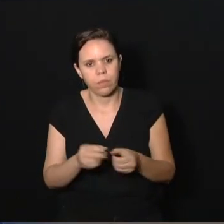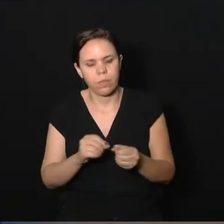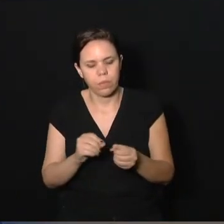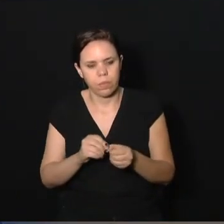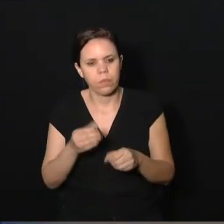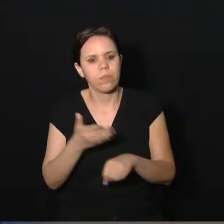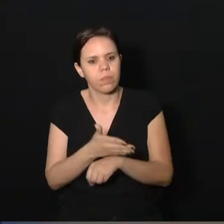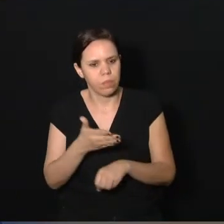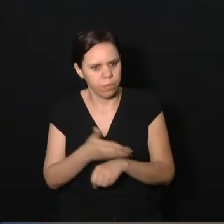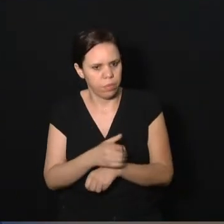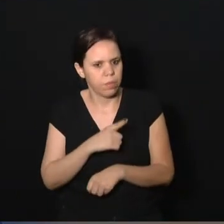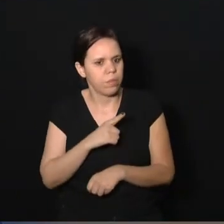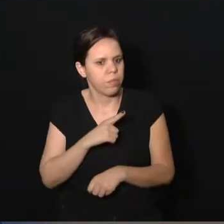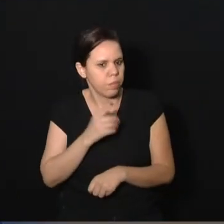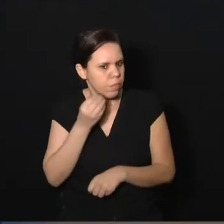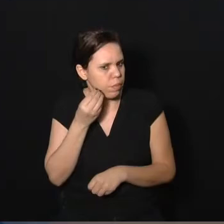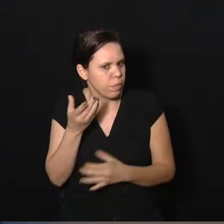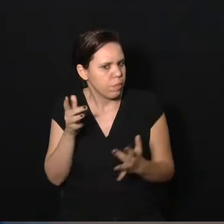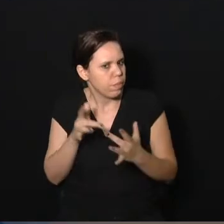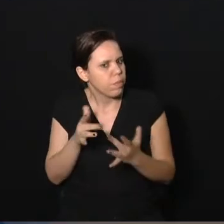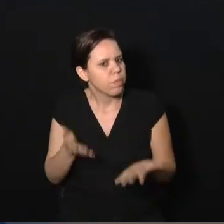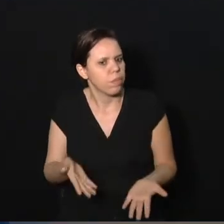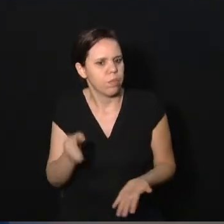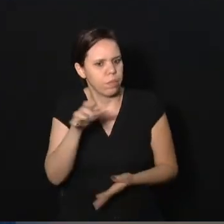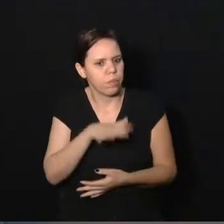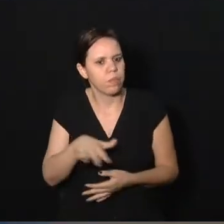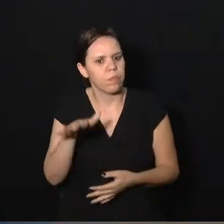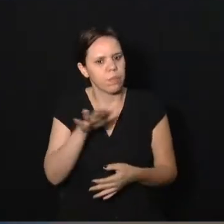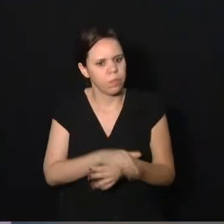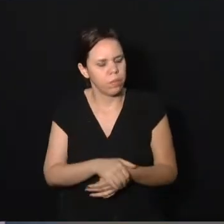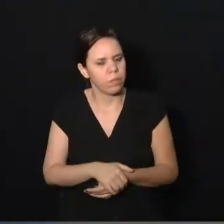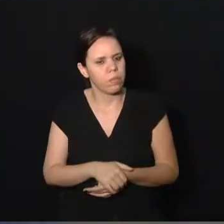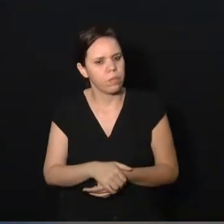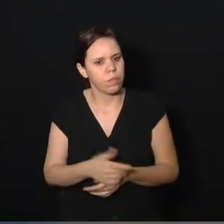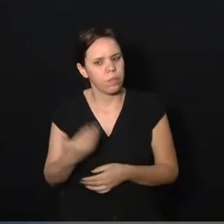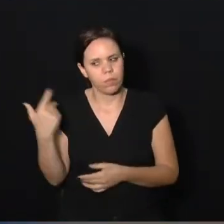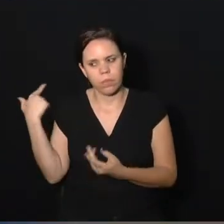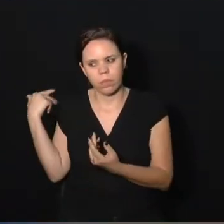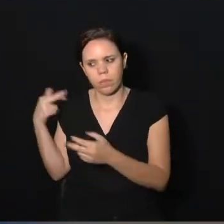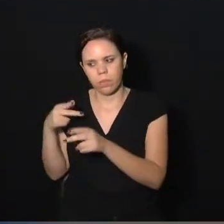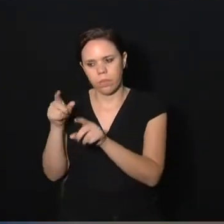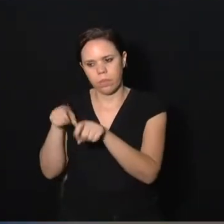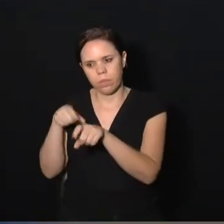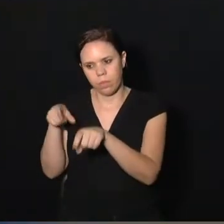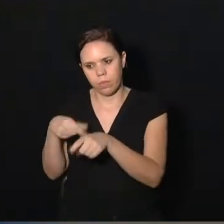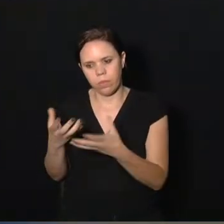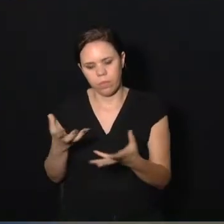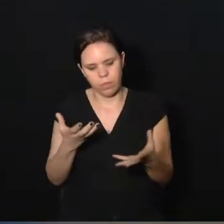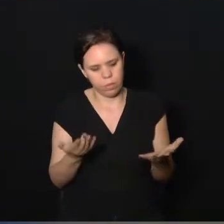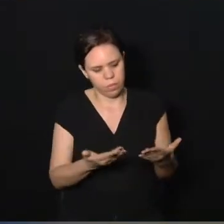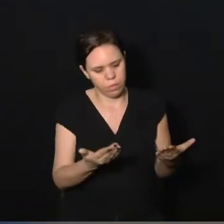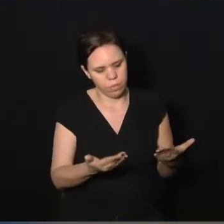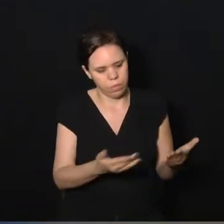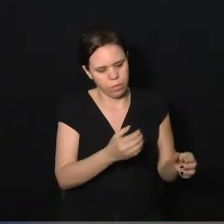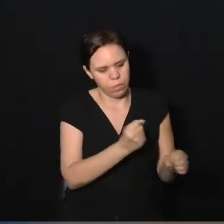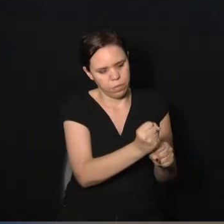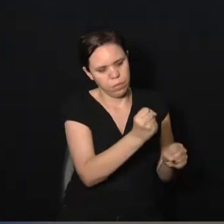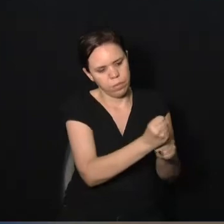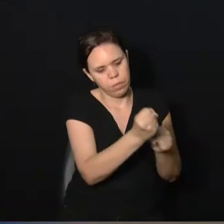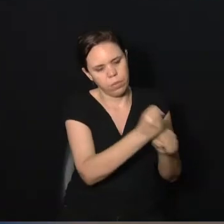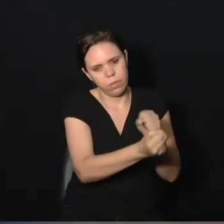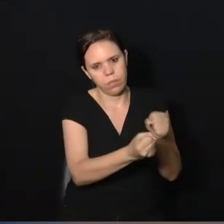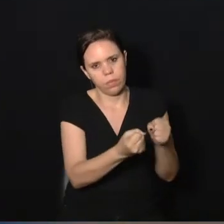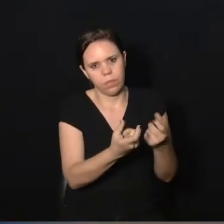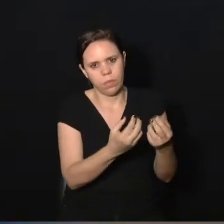daí. É uma área que já foi uma fazenda, né, que eles querem construir, e querem construir